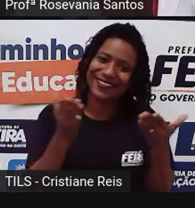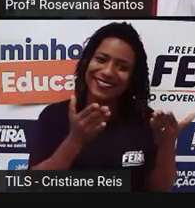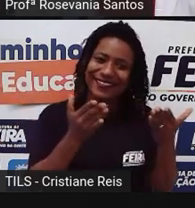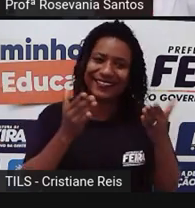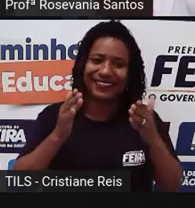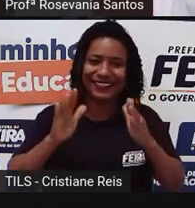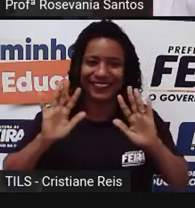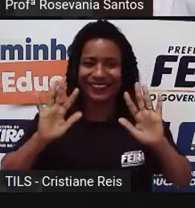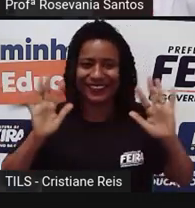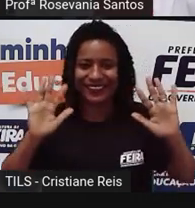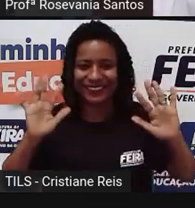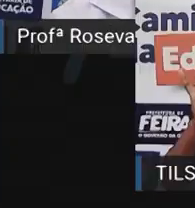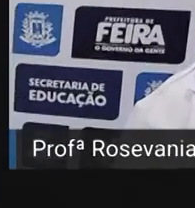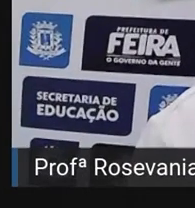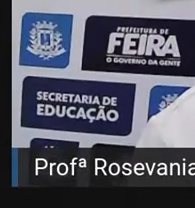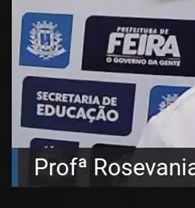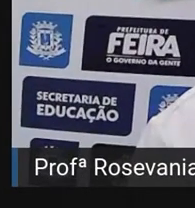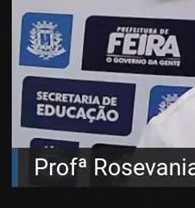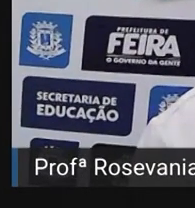Tchau.